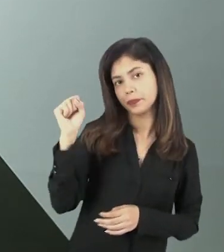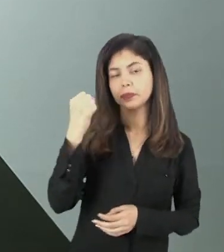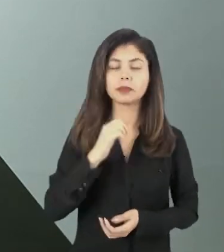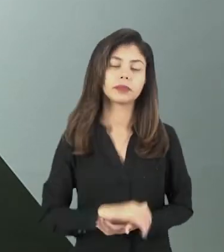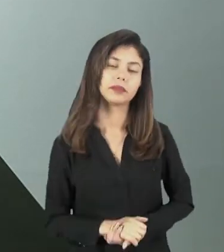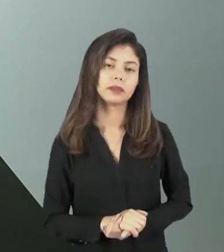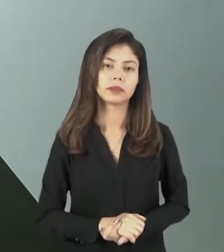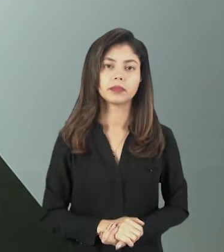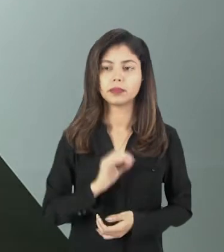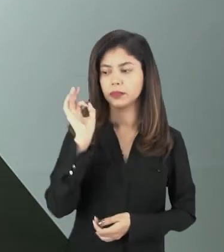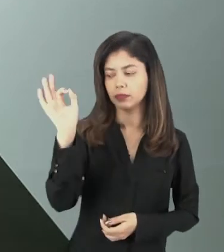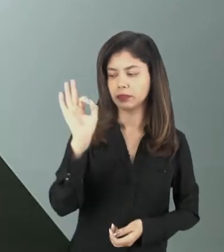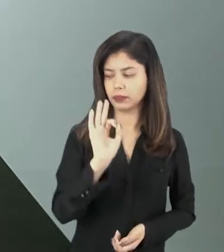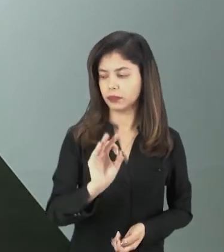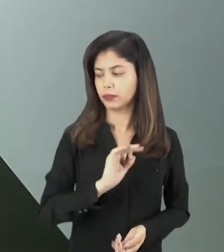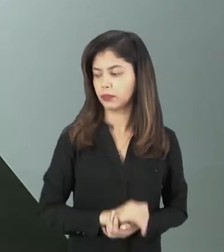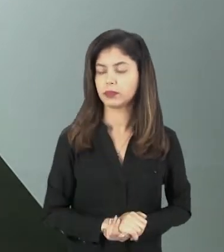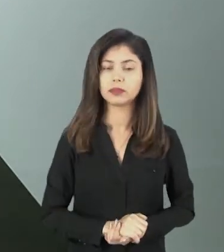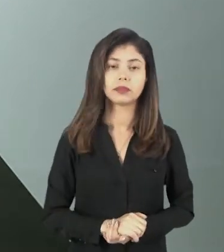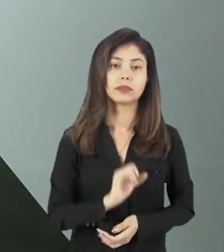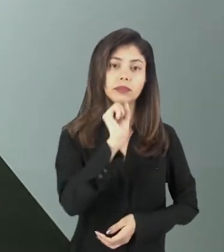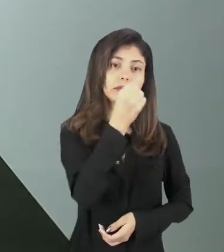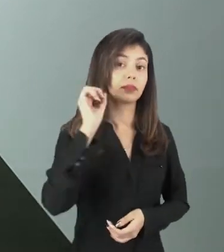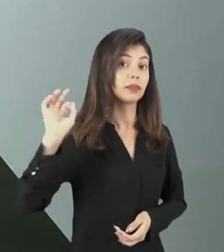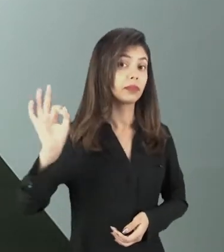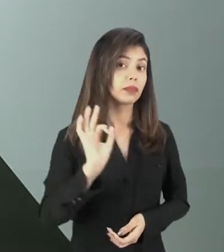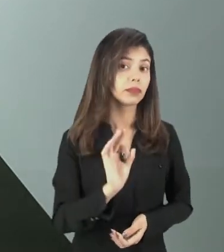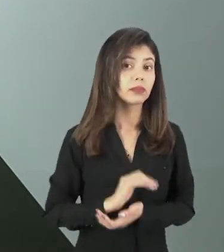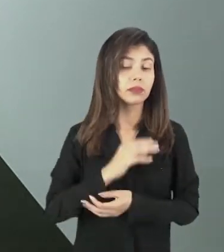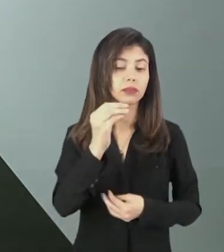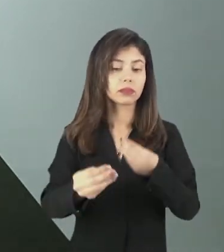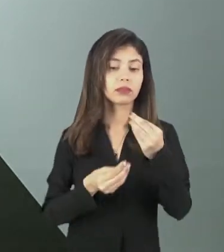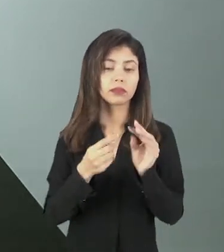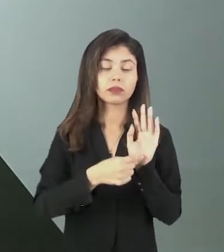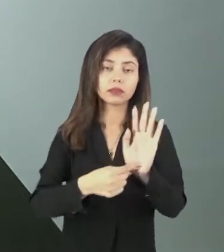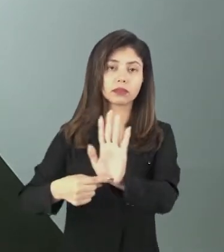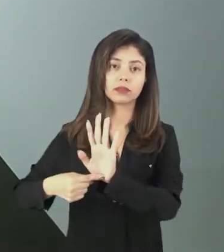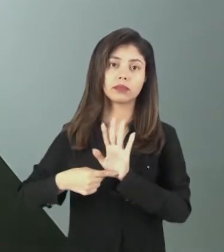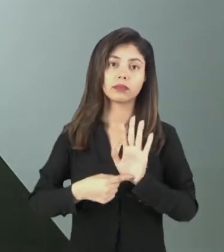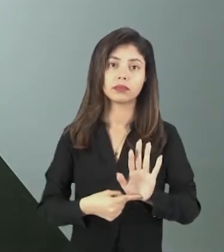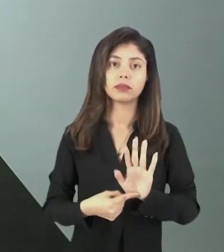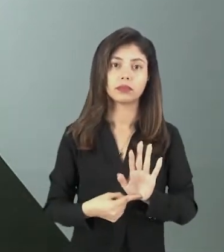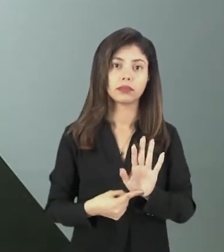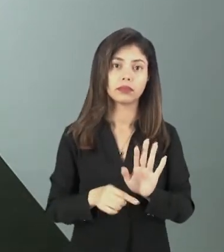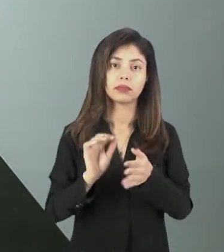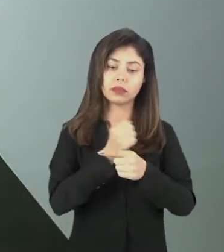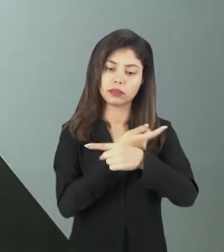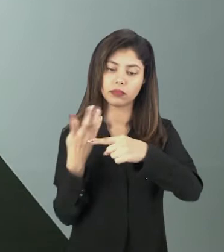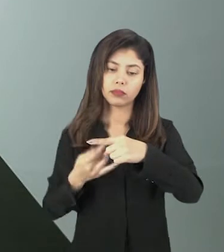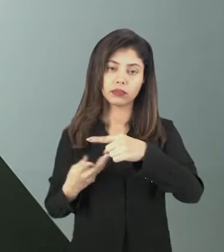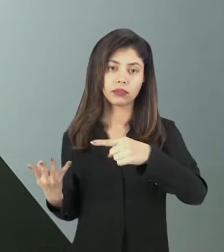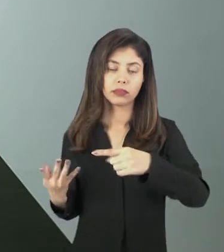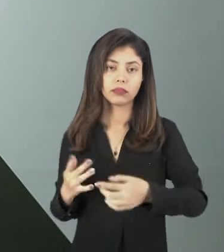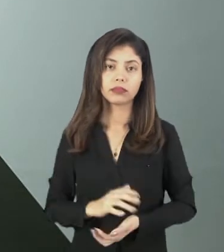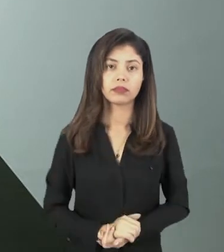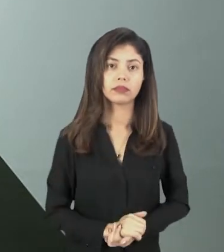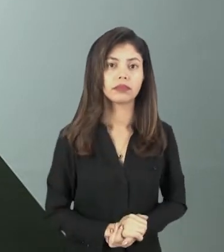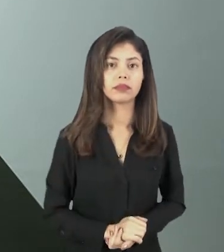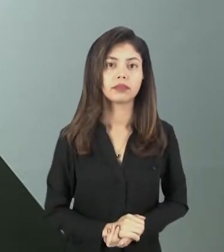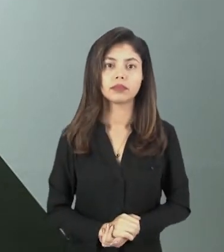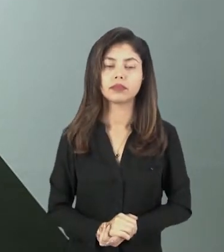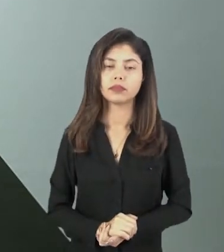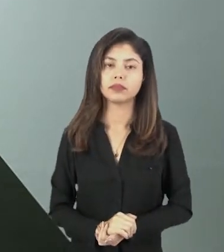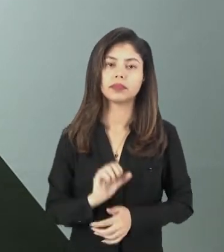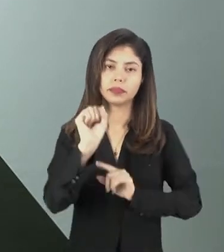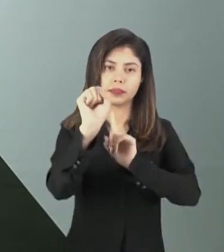oito por cento né Eu tenho oito por cento como que eu vou representar em forma de fração eu